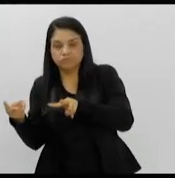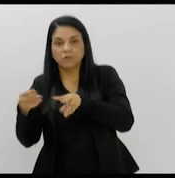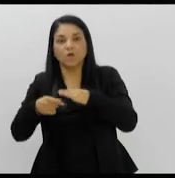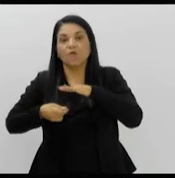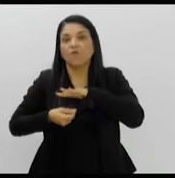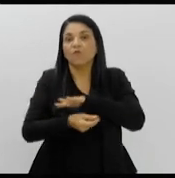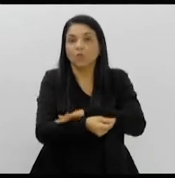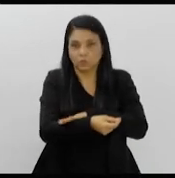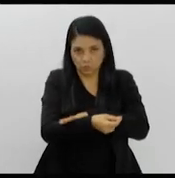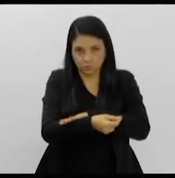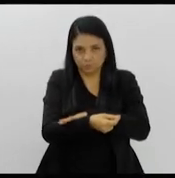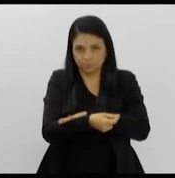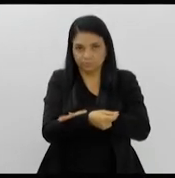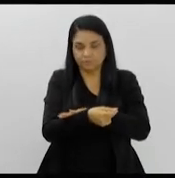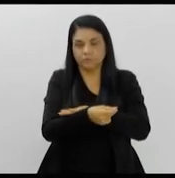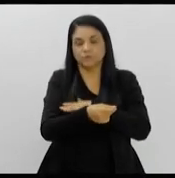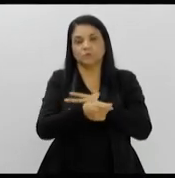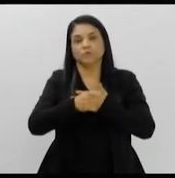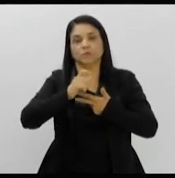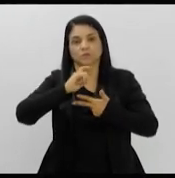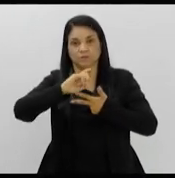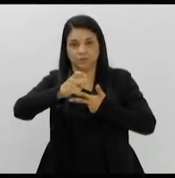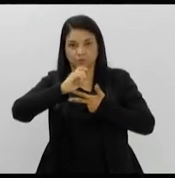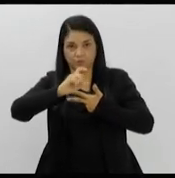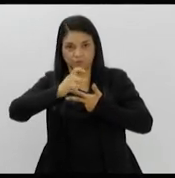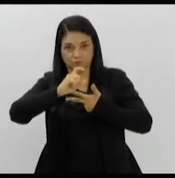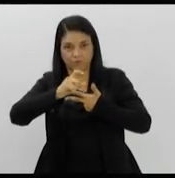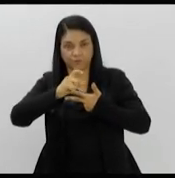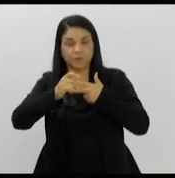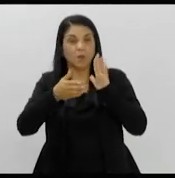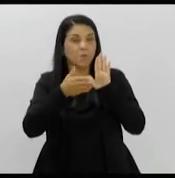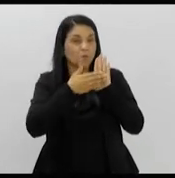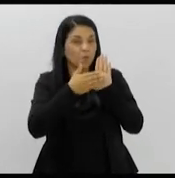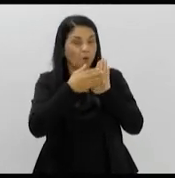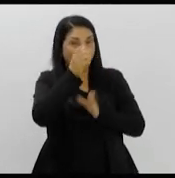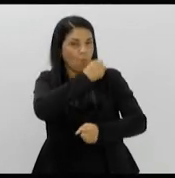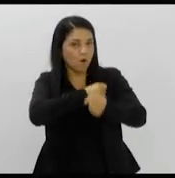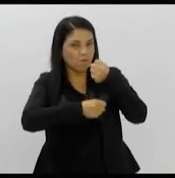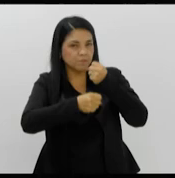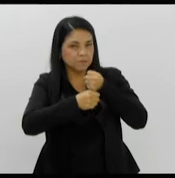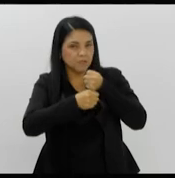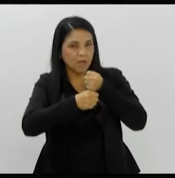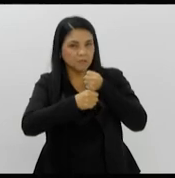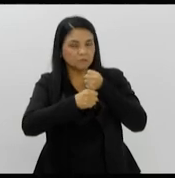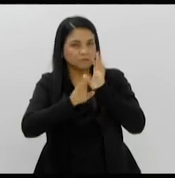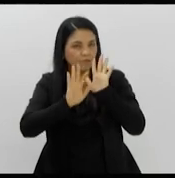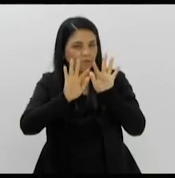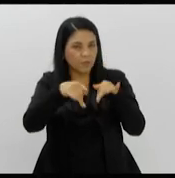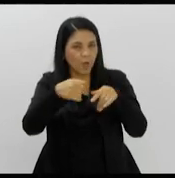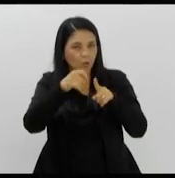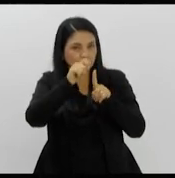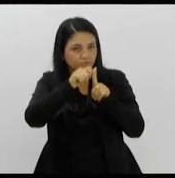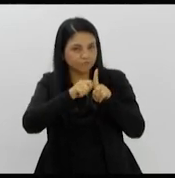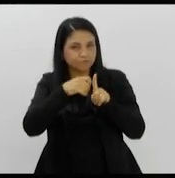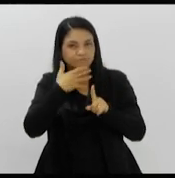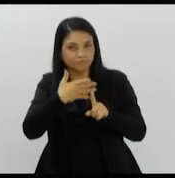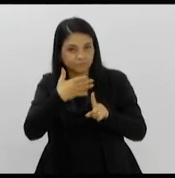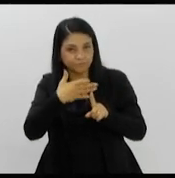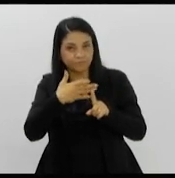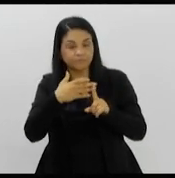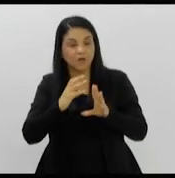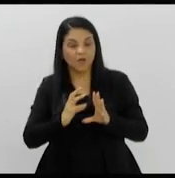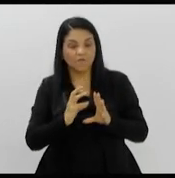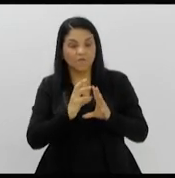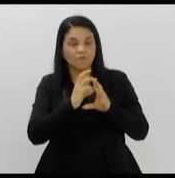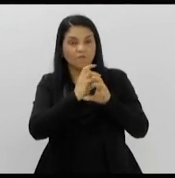Executivo essa proposta que veio no final do ano passado foi exatamente para fechar as contas